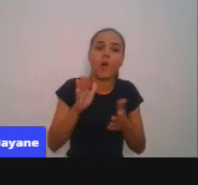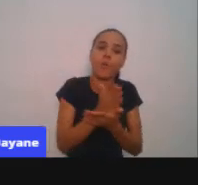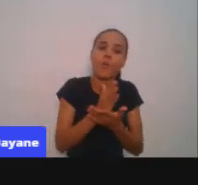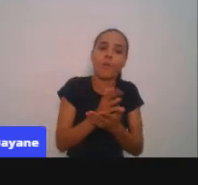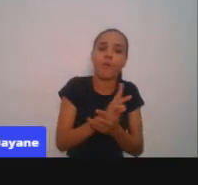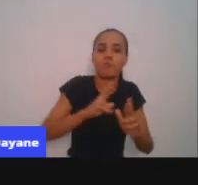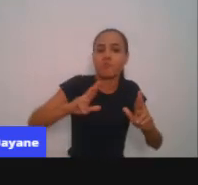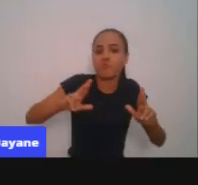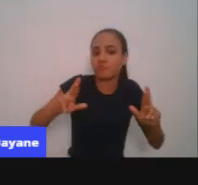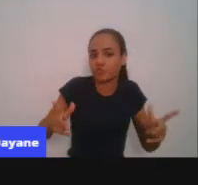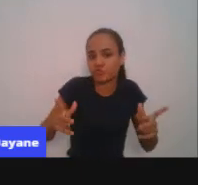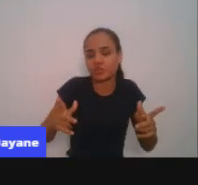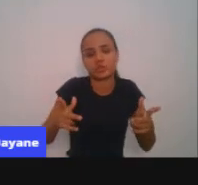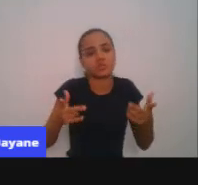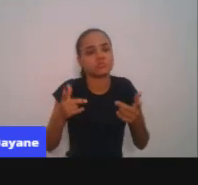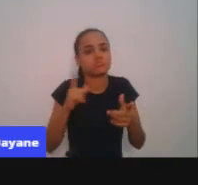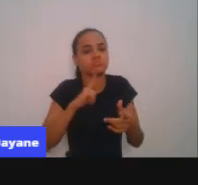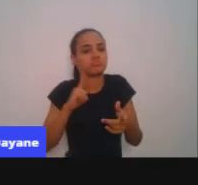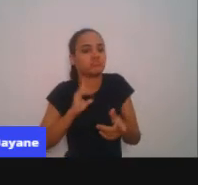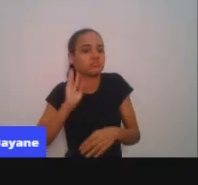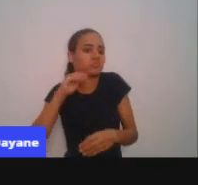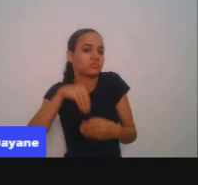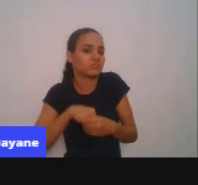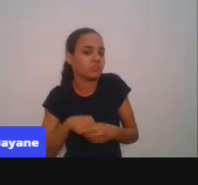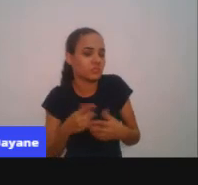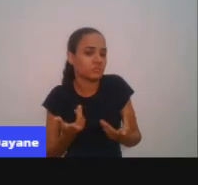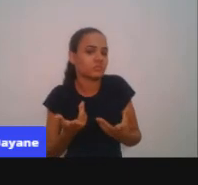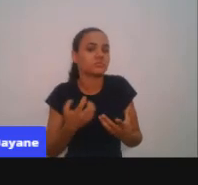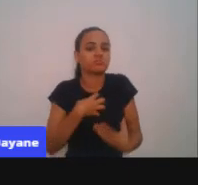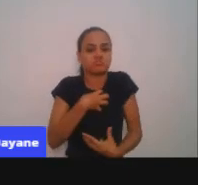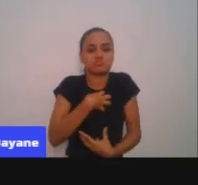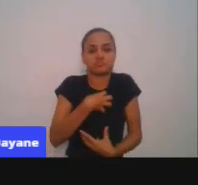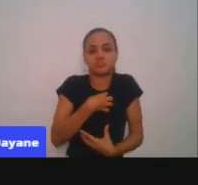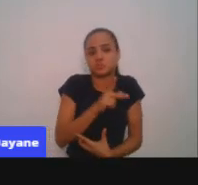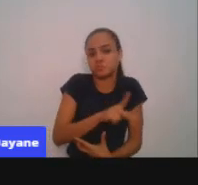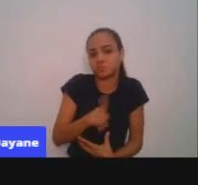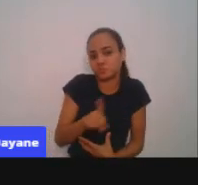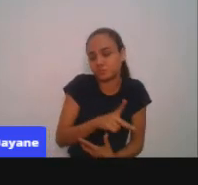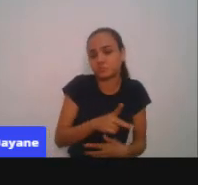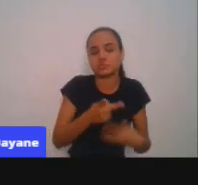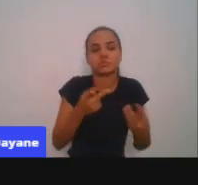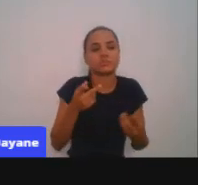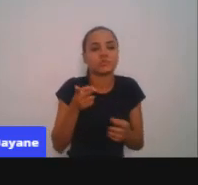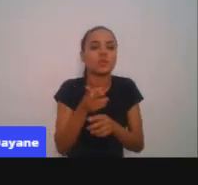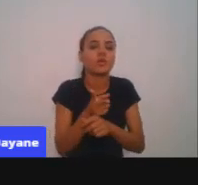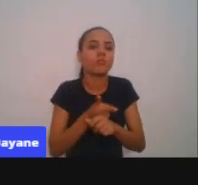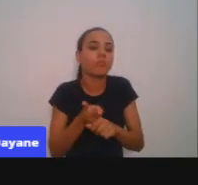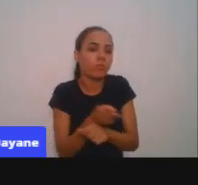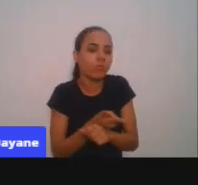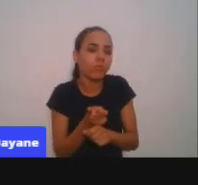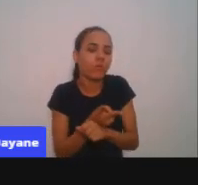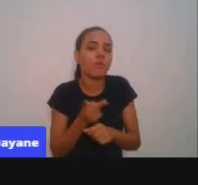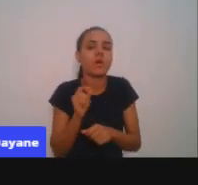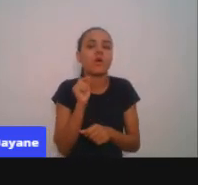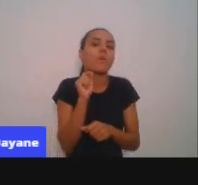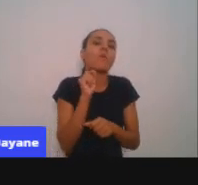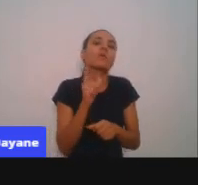identificar e começar a fuçar mesmo, né? Entre aspas, começar a procurar o que tem nesses programas que